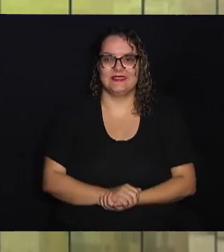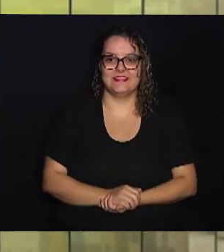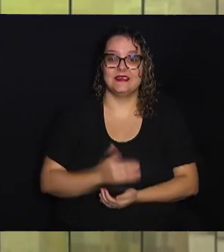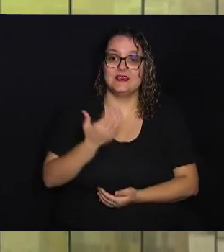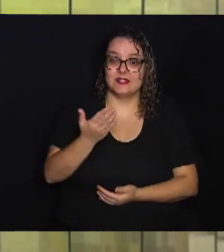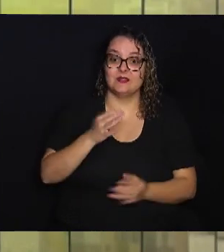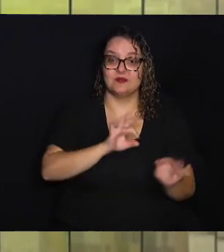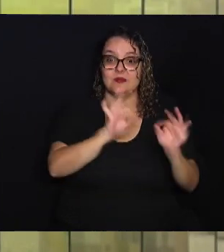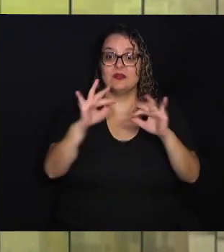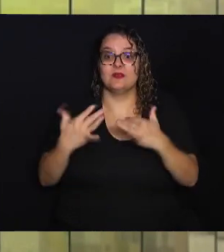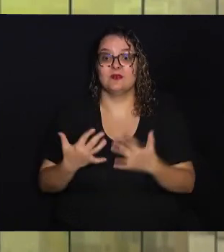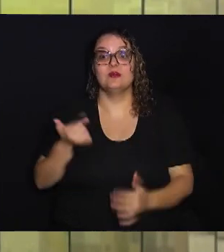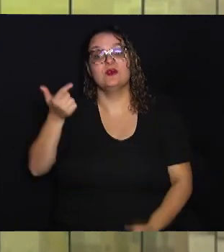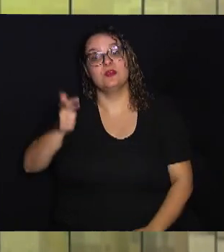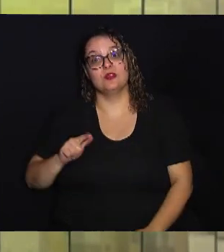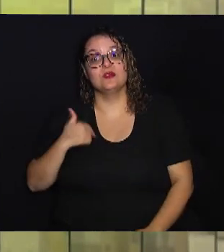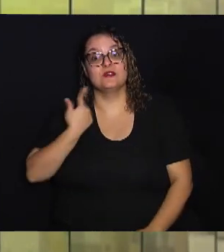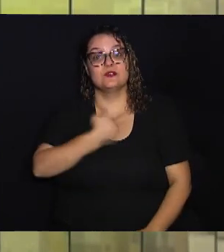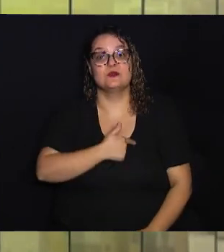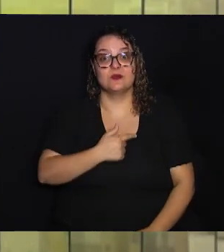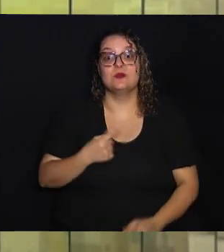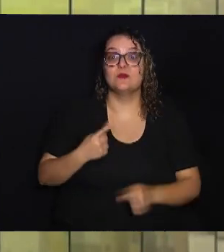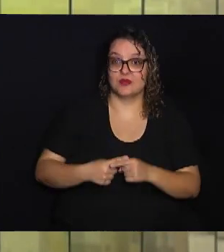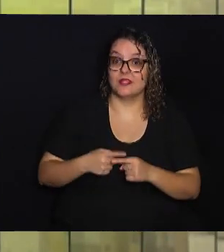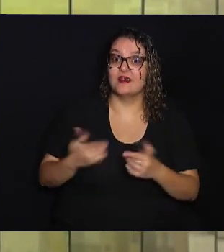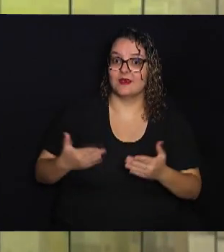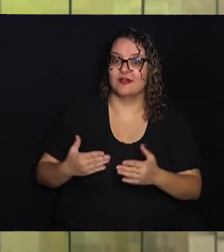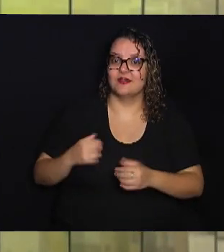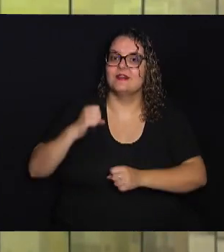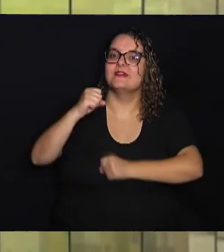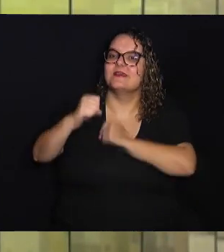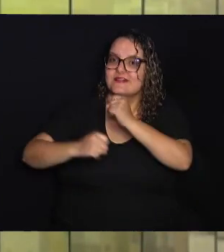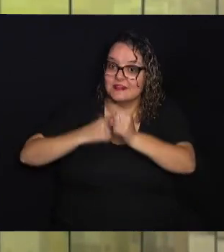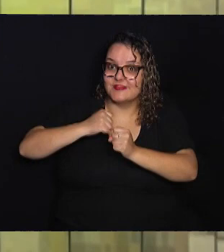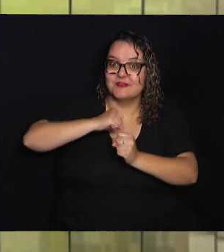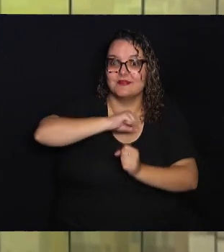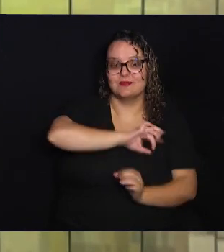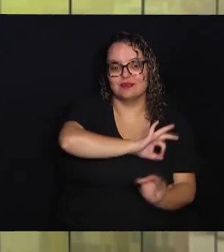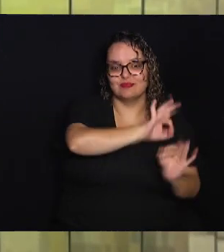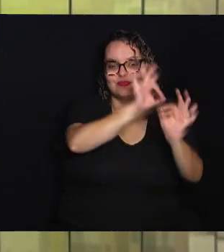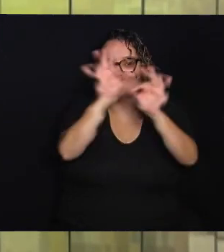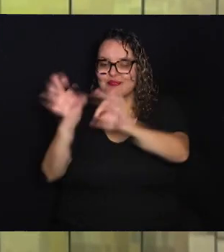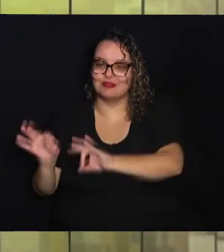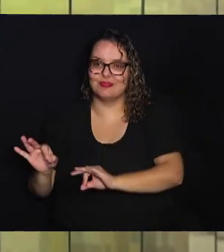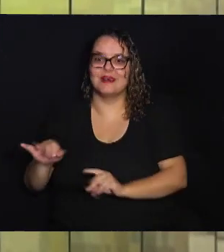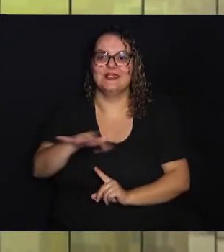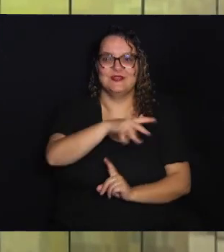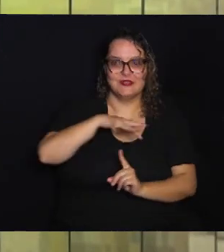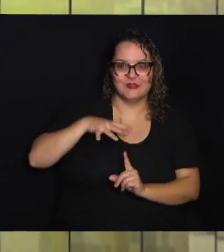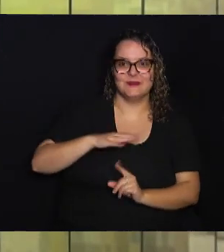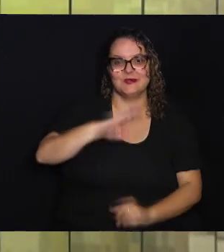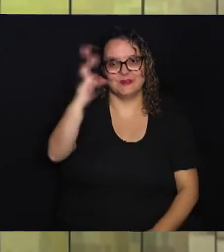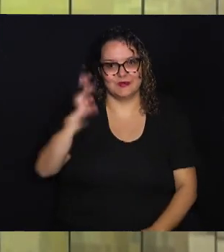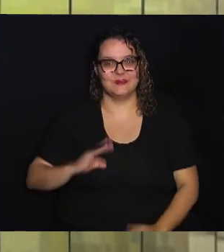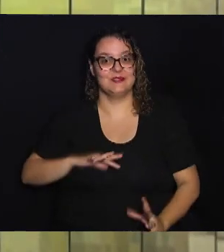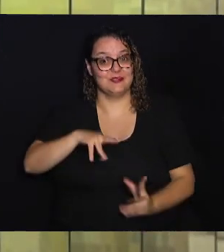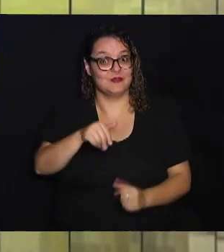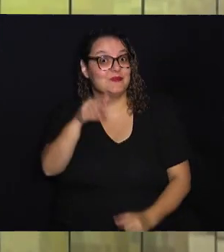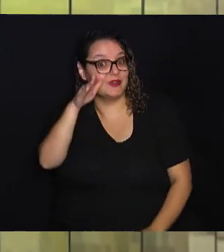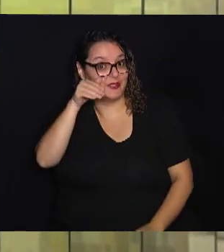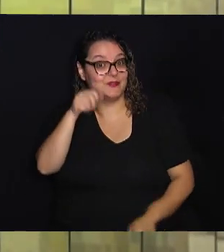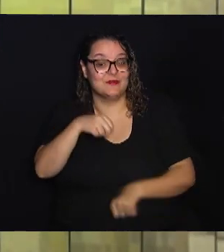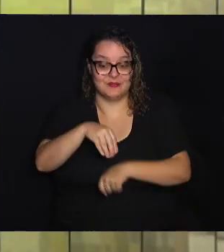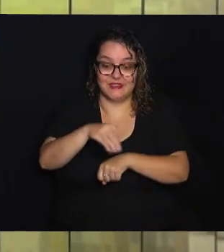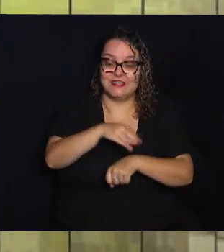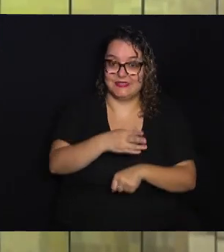Eu que agradeço. E para você que nos assiste, continue com a gente, porque agora é a hora daquele giro ambiental pelo Brasil e